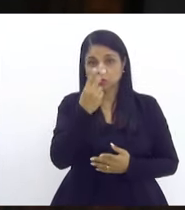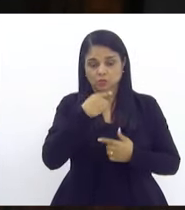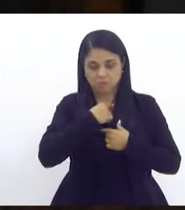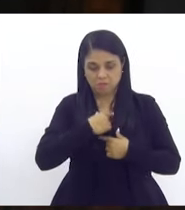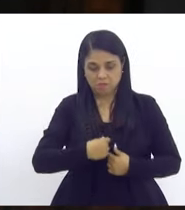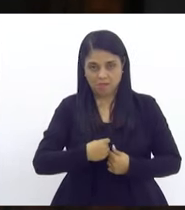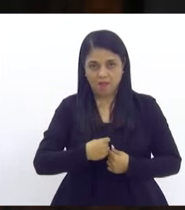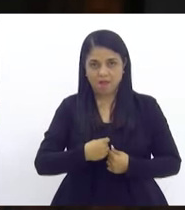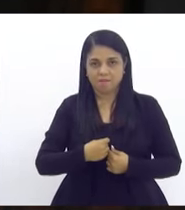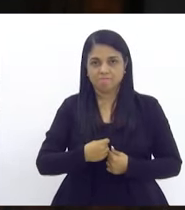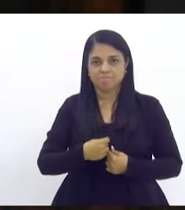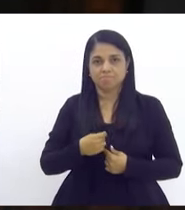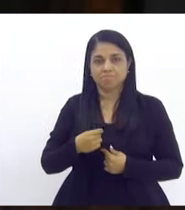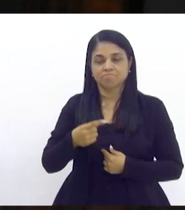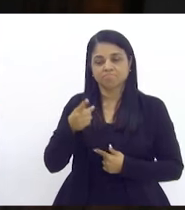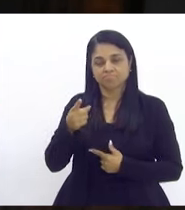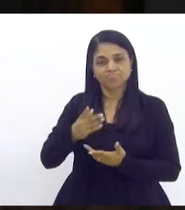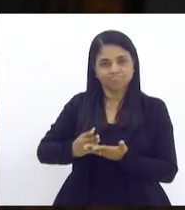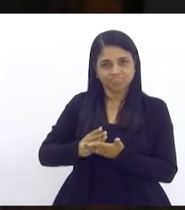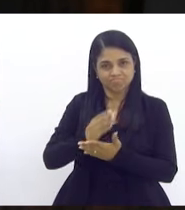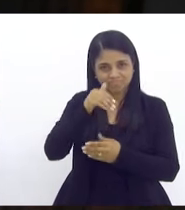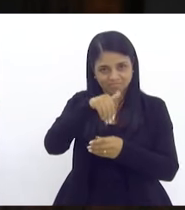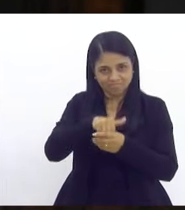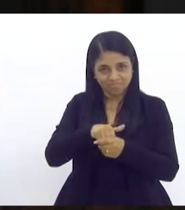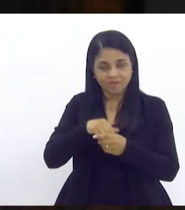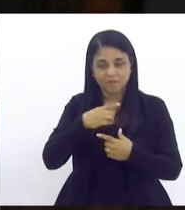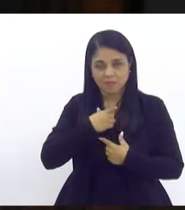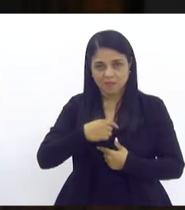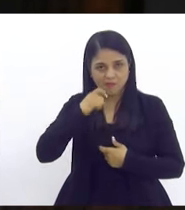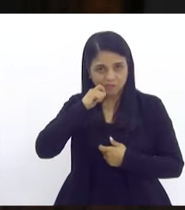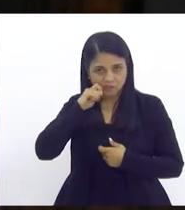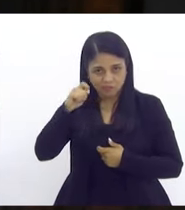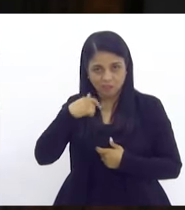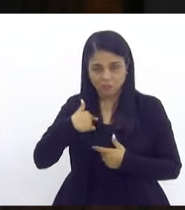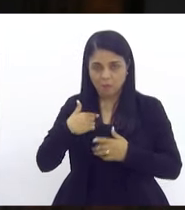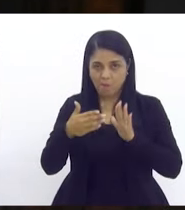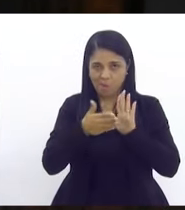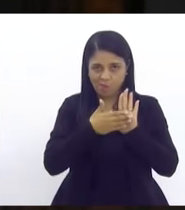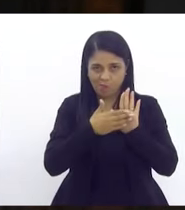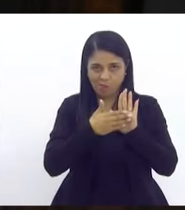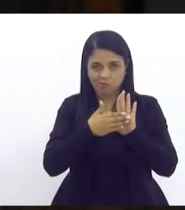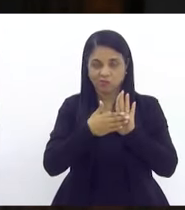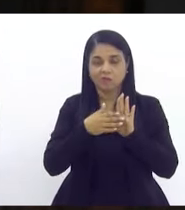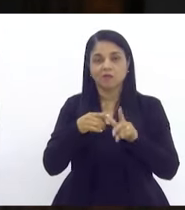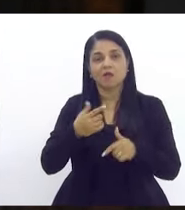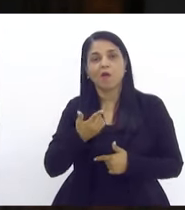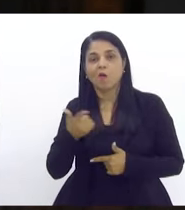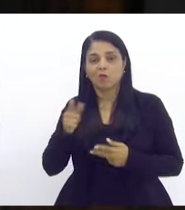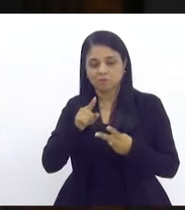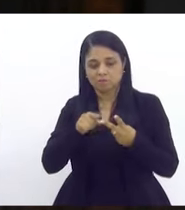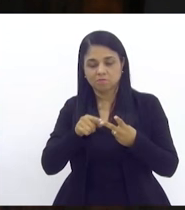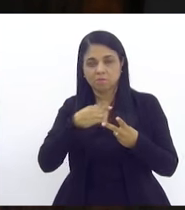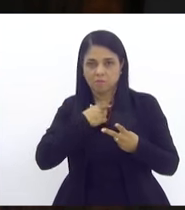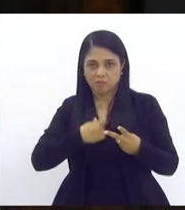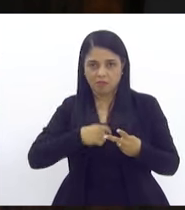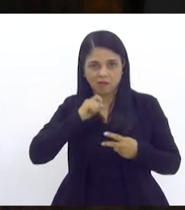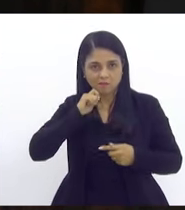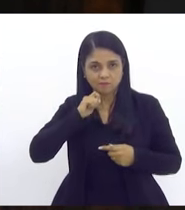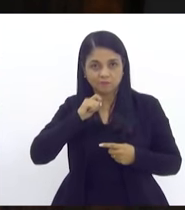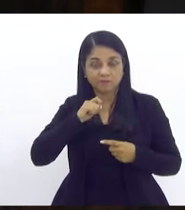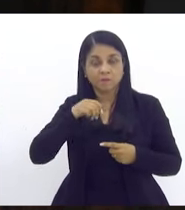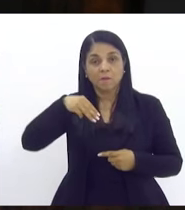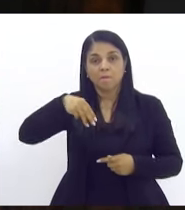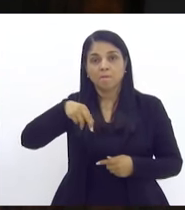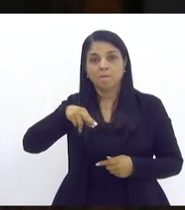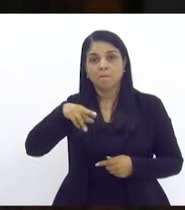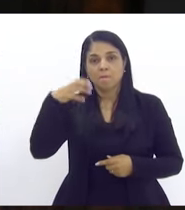medalhas para a doutora Patrícia. Uma medalha Tiradentes, que foi proposta minha, e a outra é que é a Marielle